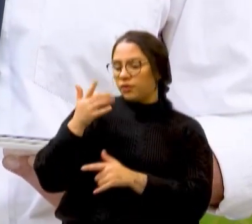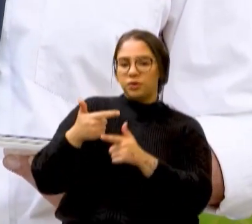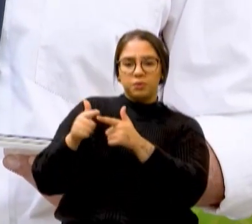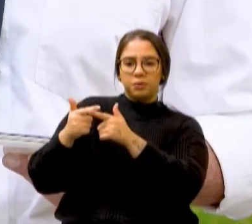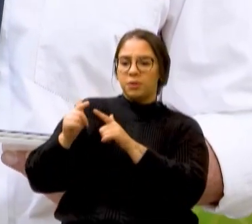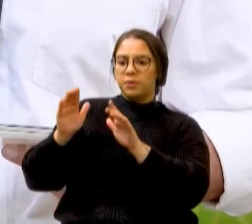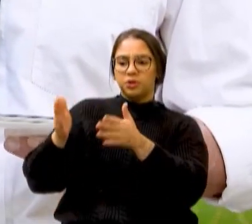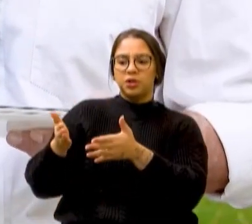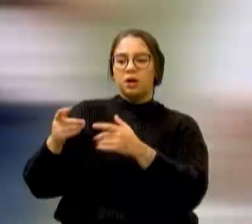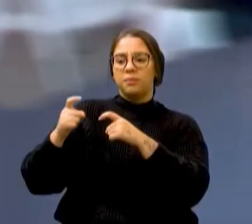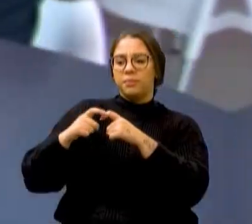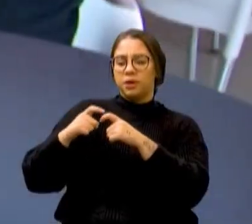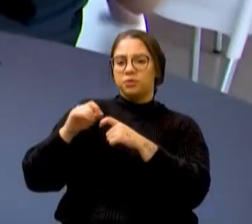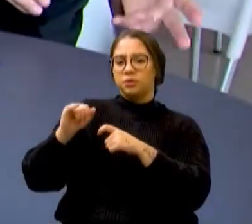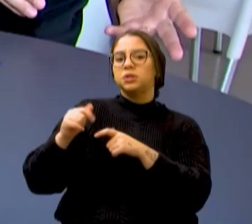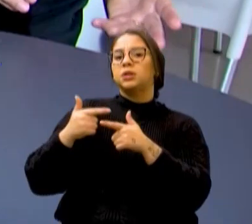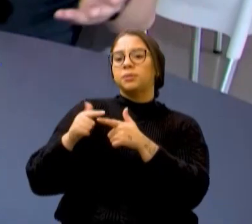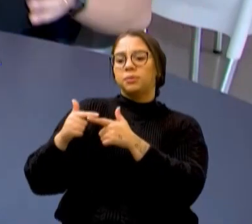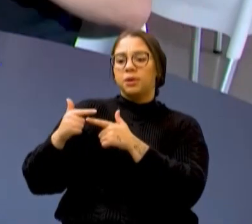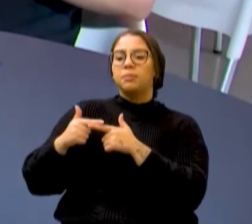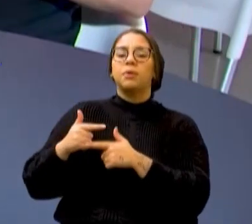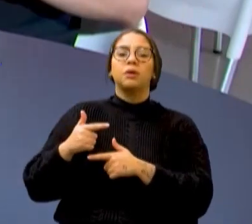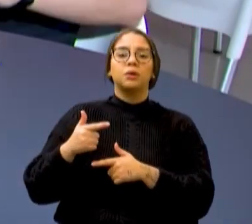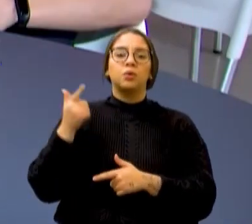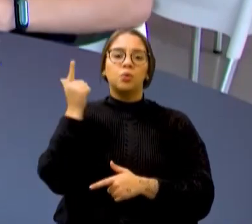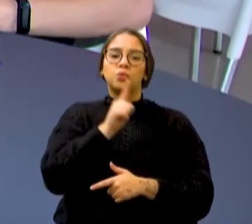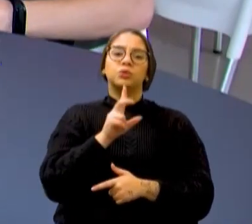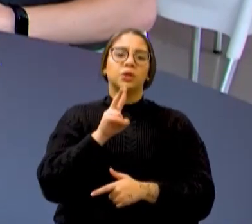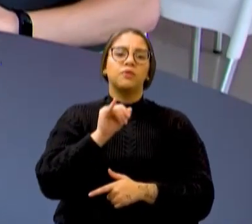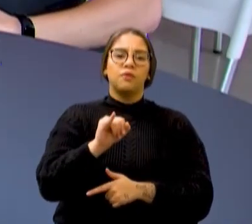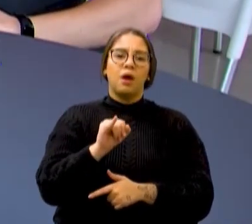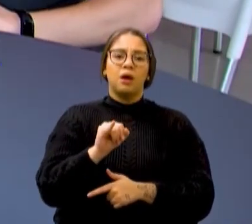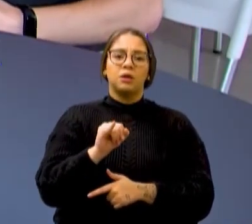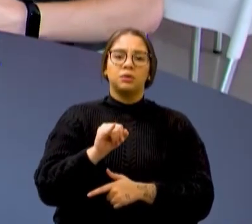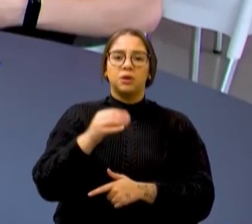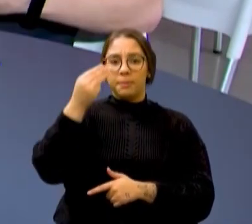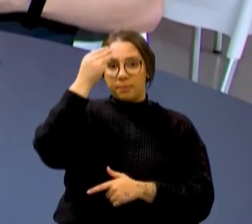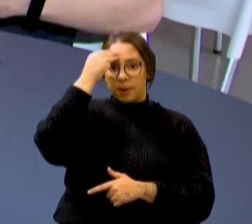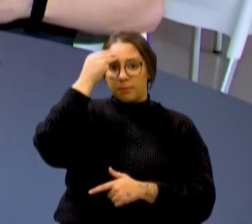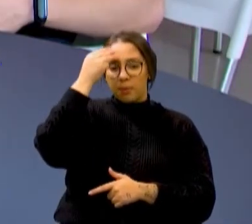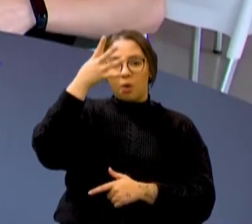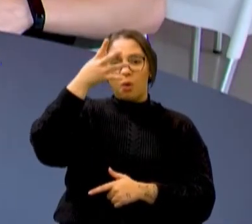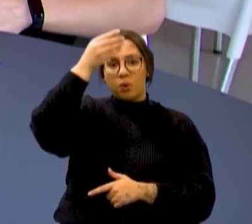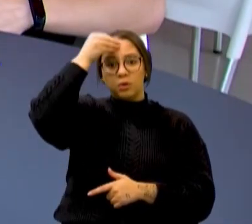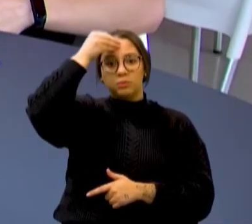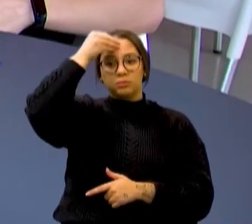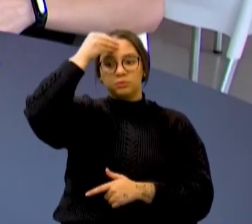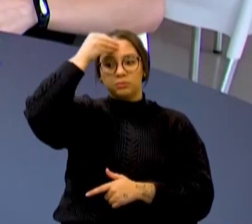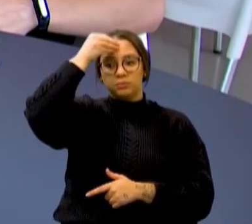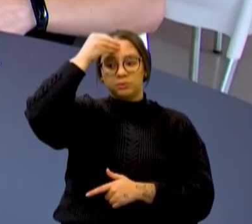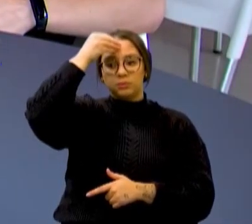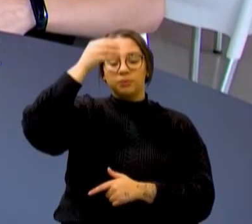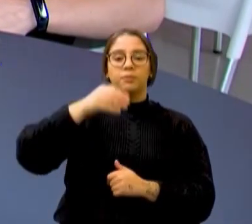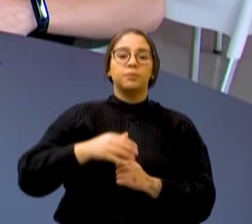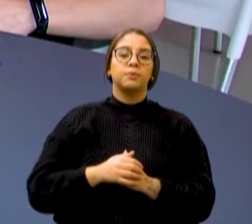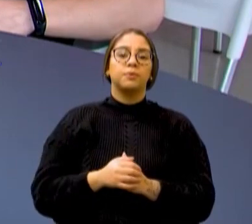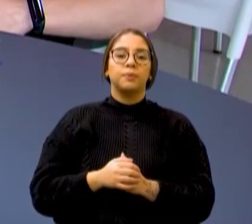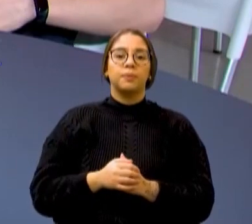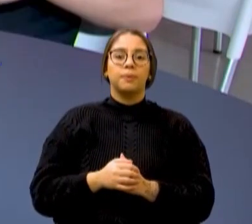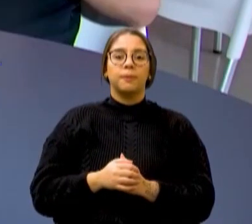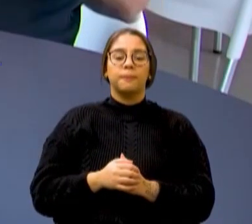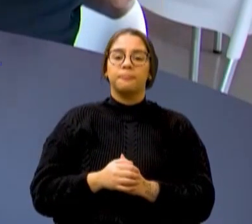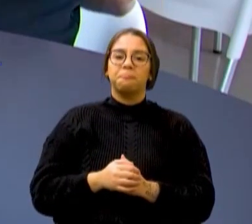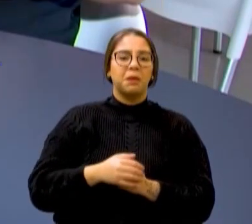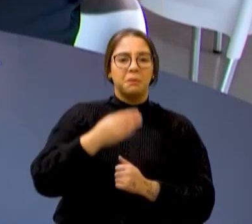resolvida essa questão junto de um médico, caso haja problema, vai conseguir formar memória de curto prazo,